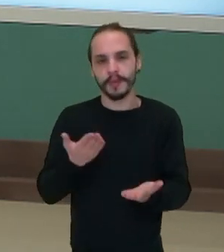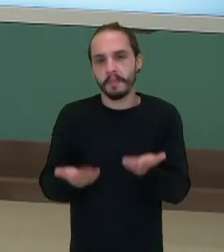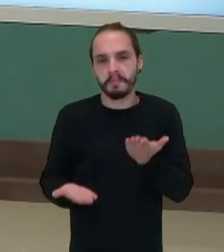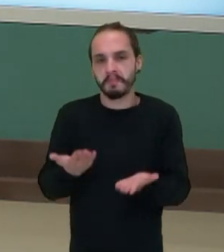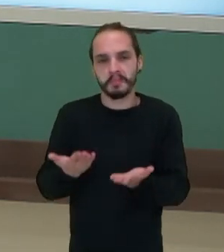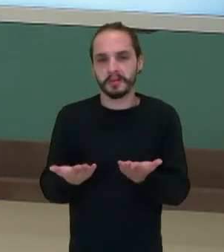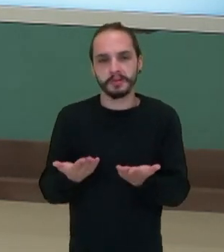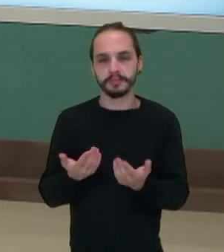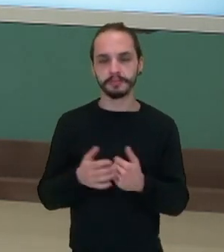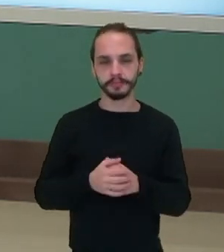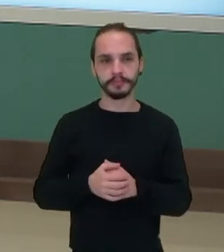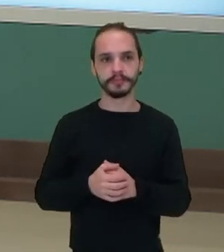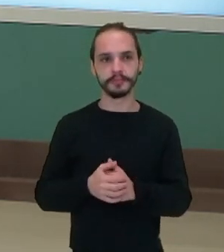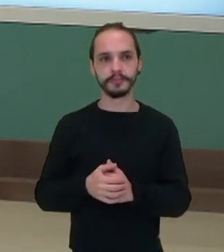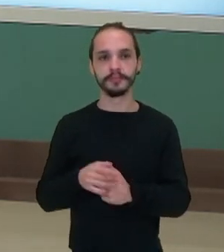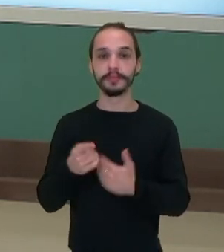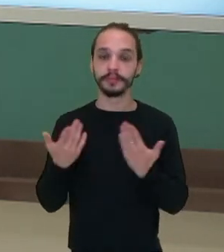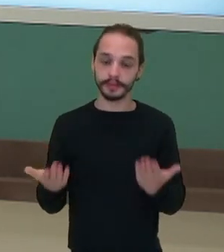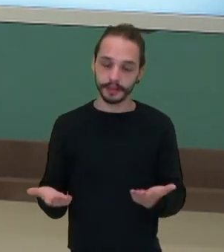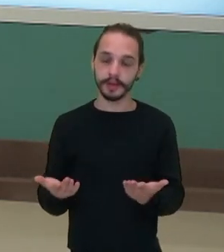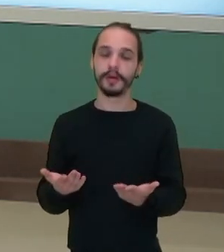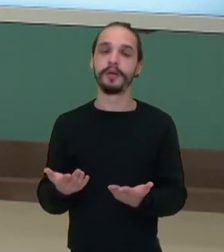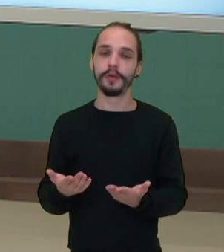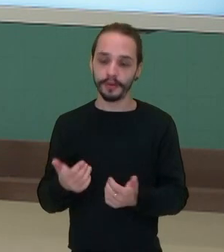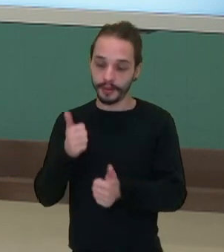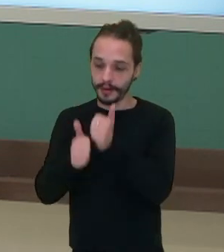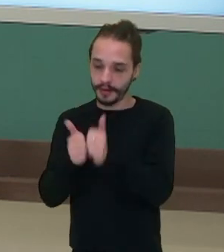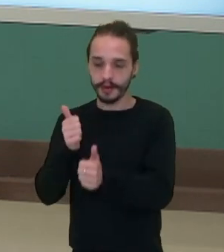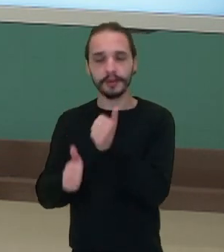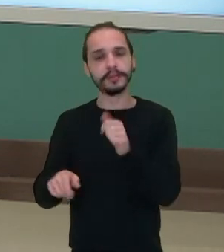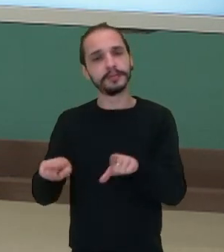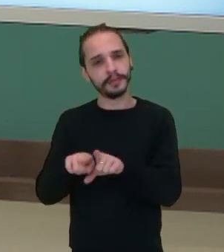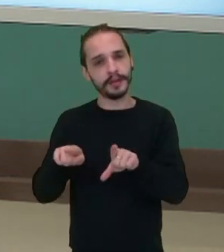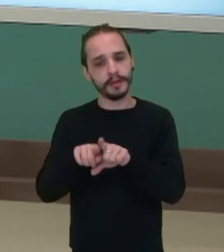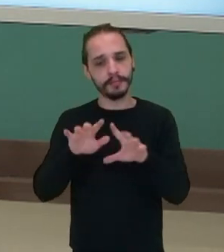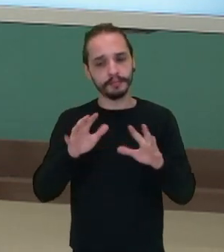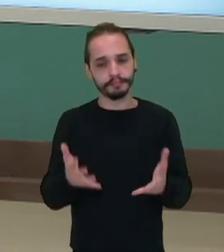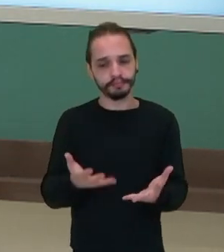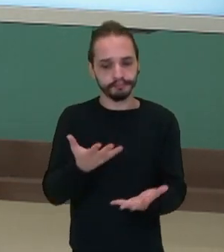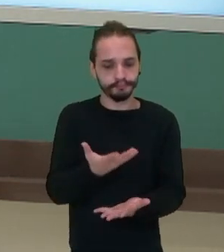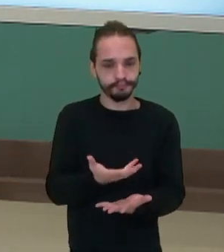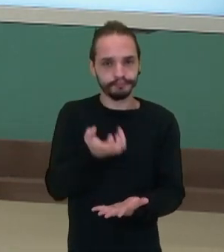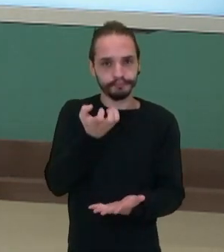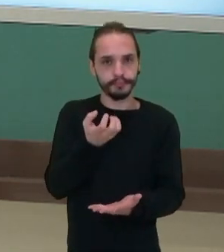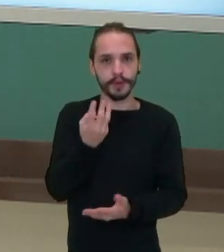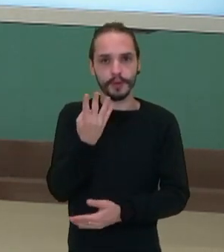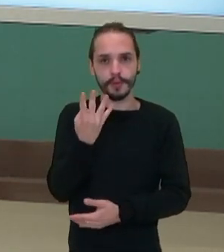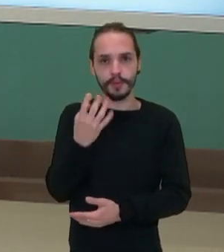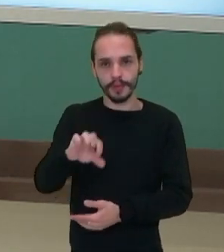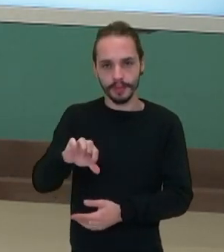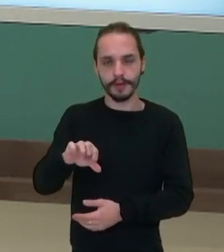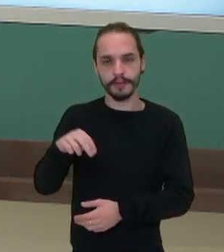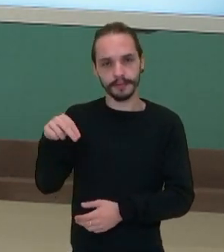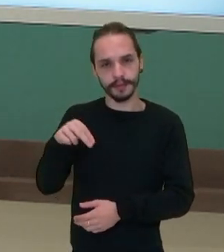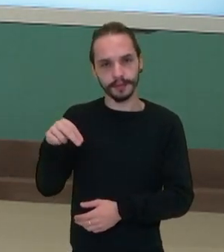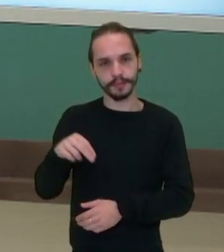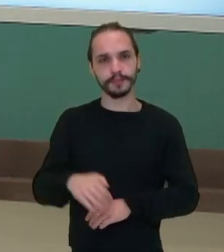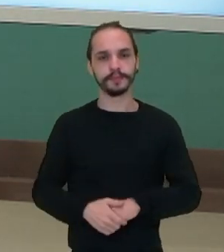Logo, o saco de arroz também atrai a Terra com os mesmos 49 newtons. Certo?